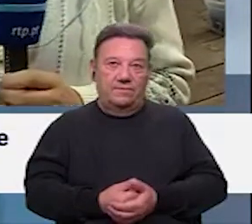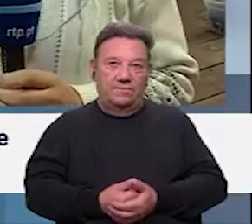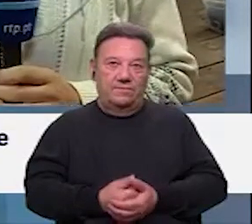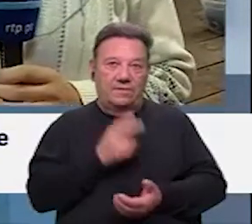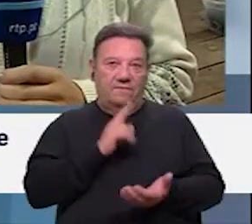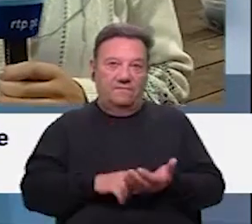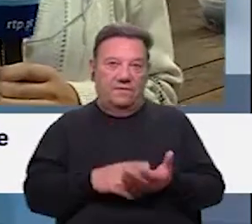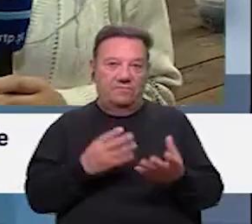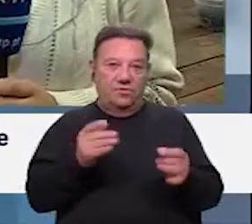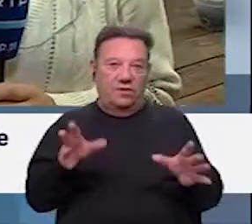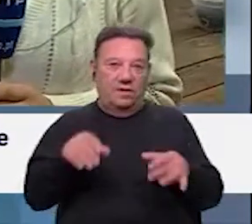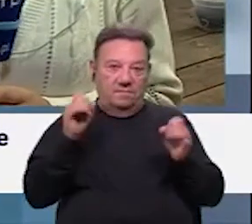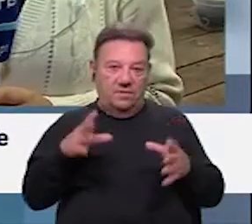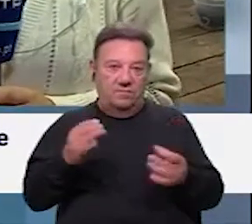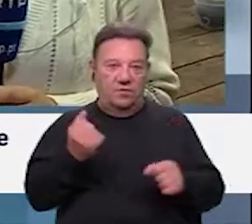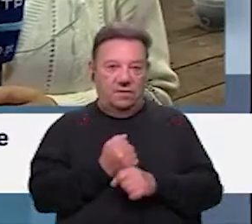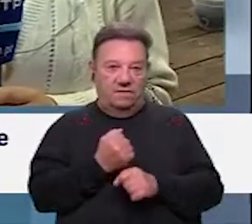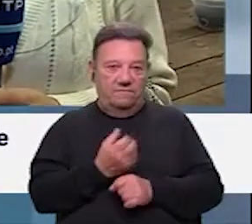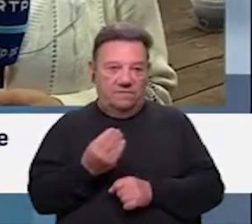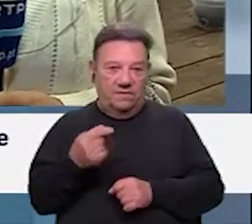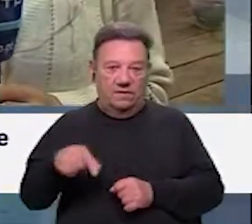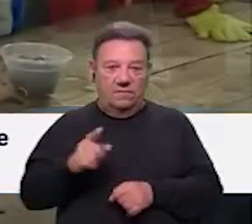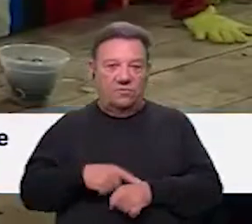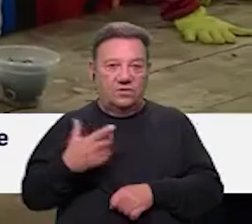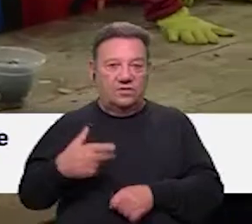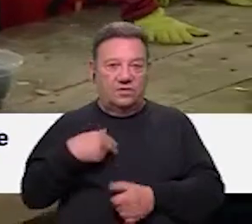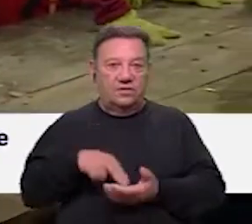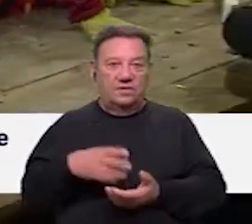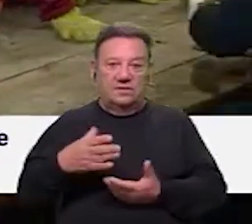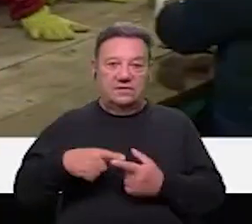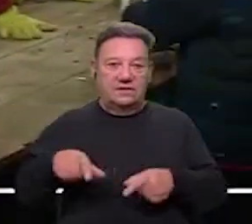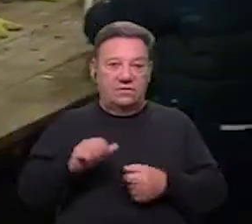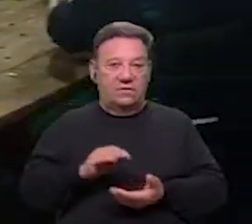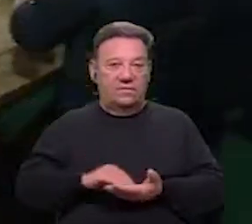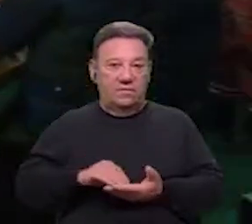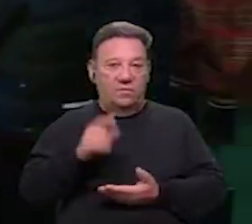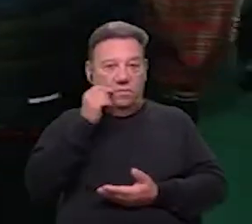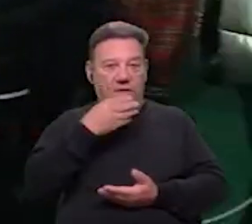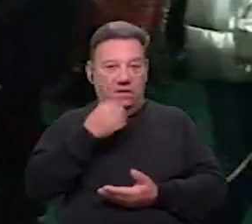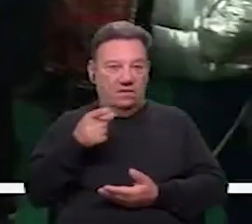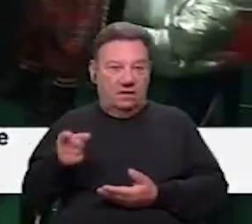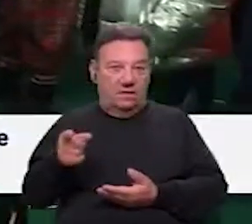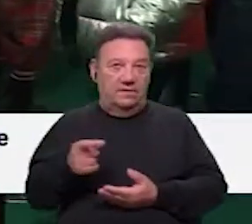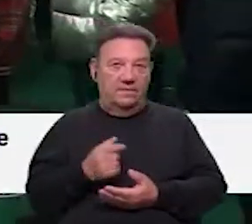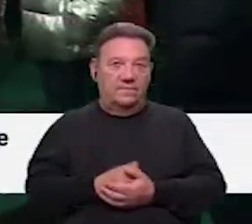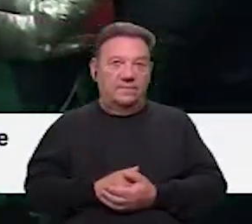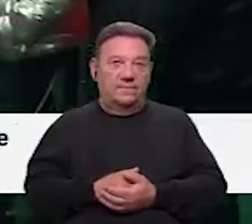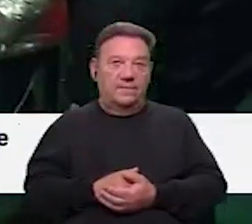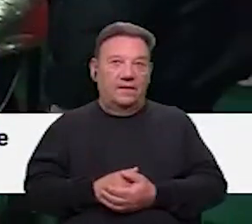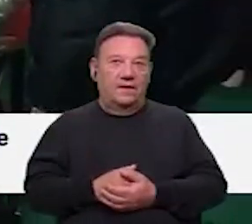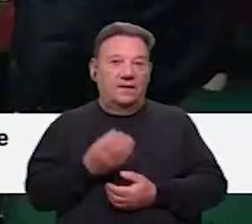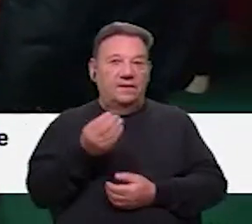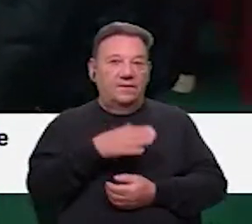É verdade, com muita magia e muitas atividades. Neste momento estamos na sala do gabinete do Pai Natal, onde